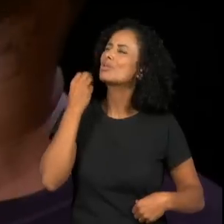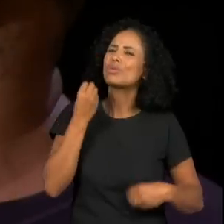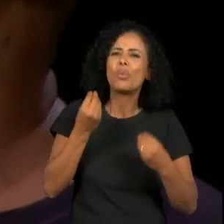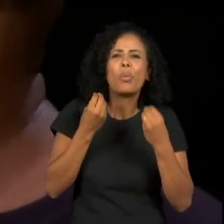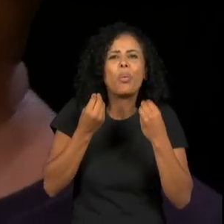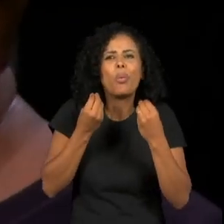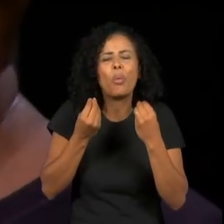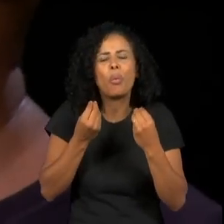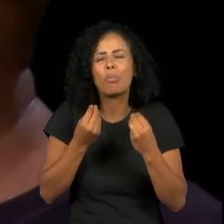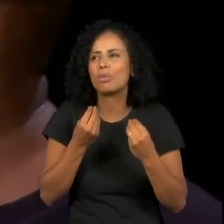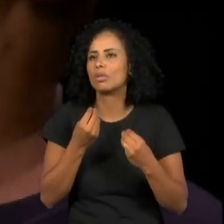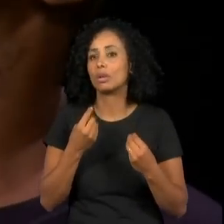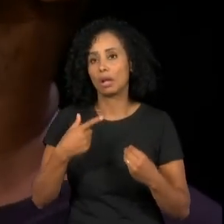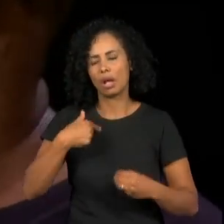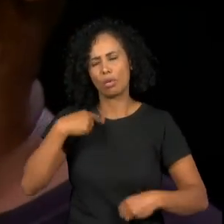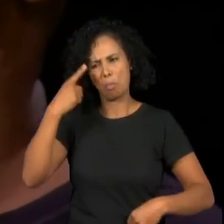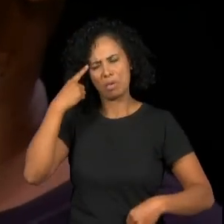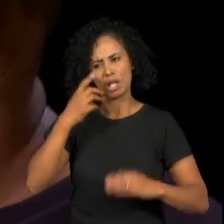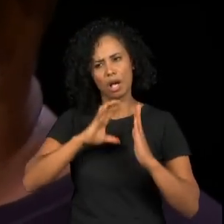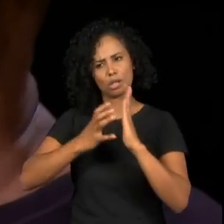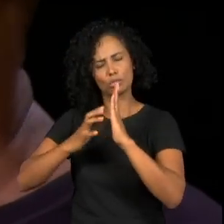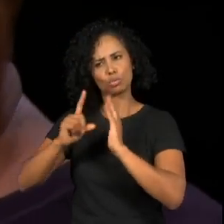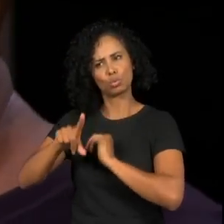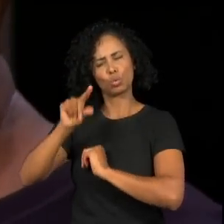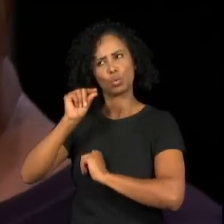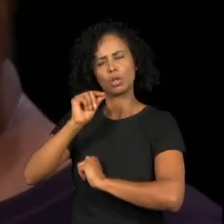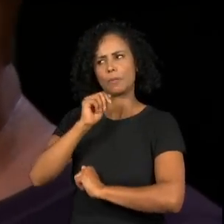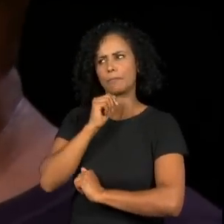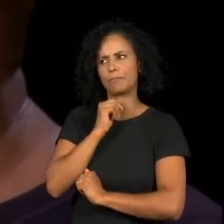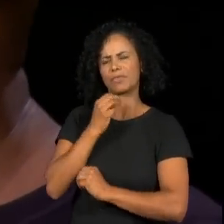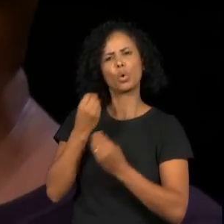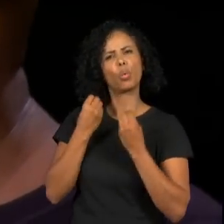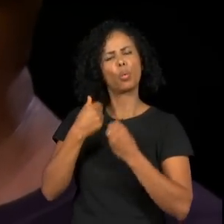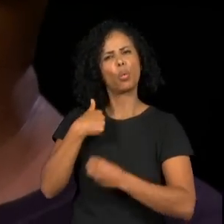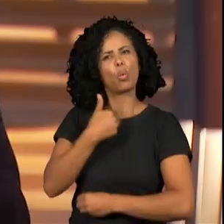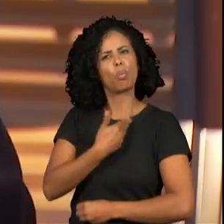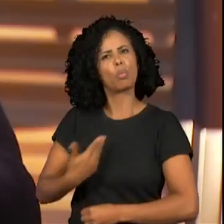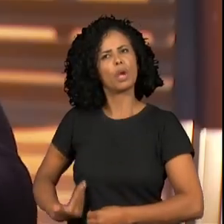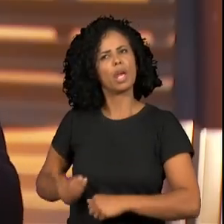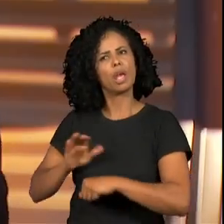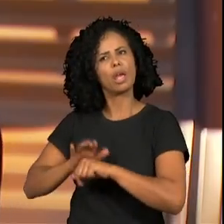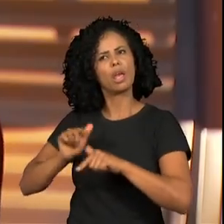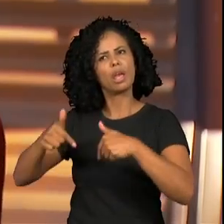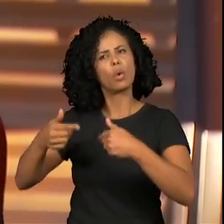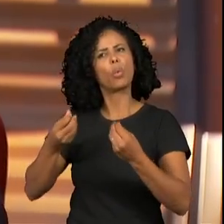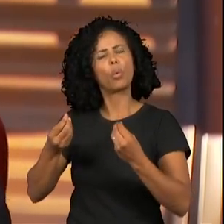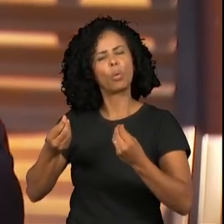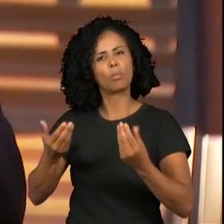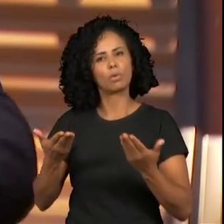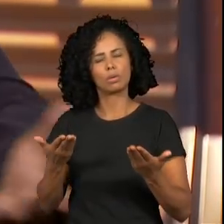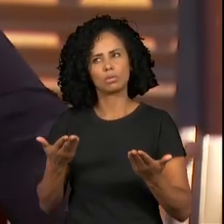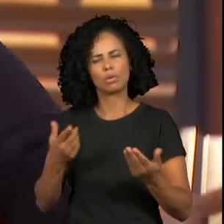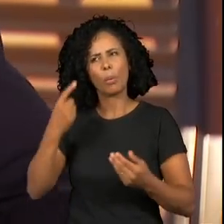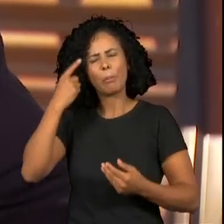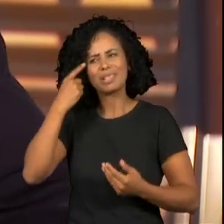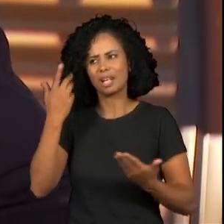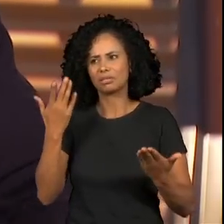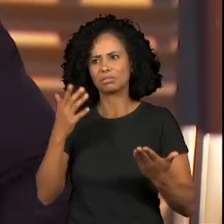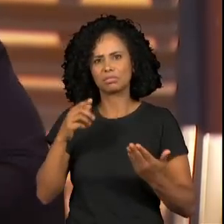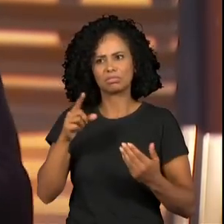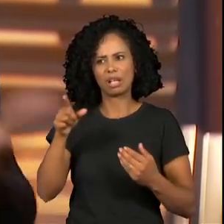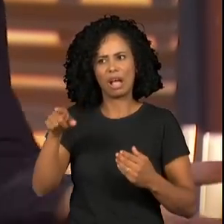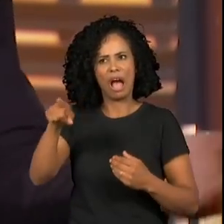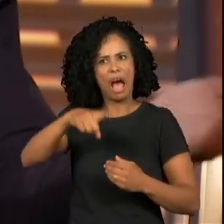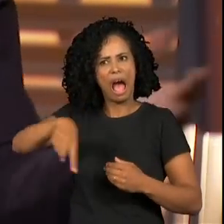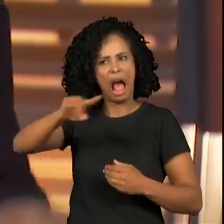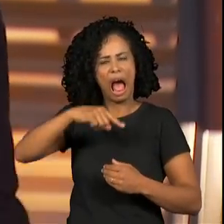Vamos supor que eu escolha um partido. É. Cara, como é que eu vou governar, cara? E aí eu fiquei pensando até na possibilidade de me matarem por eu